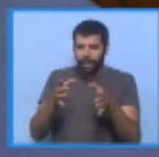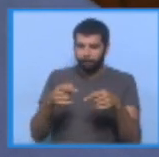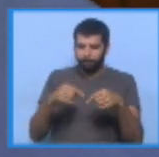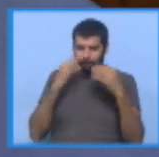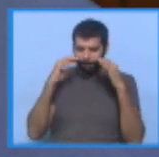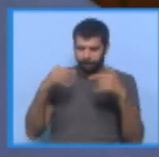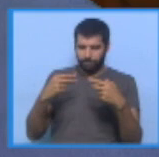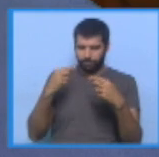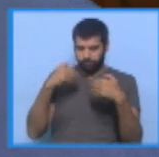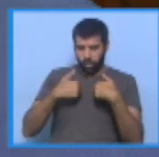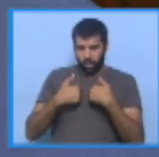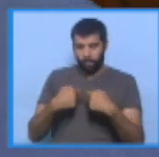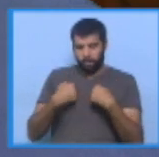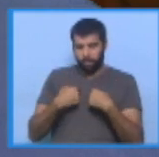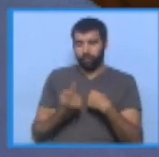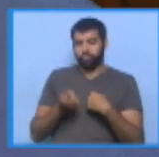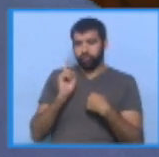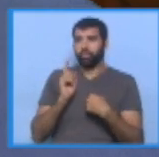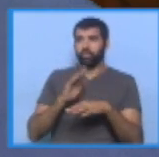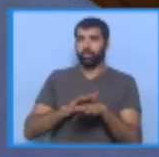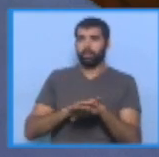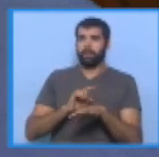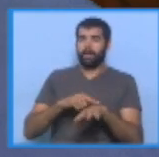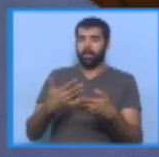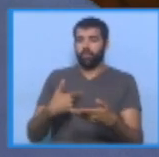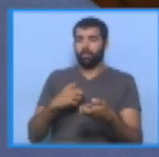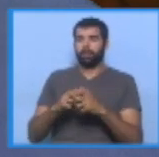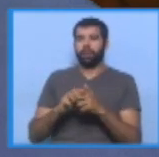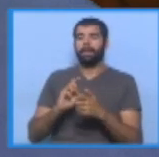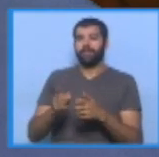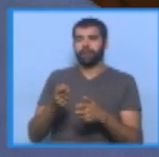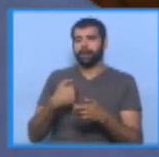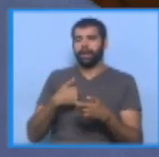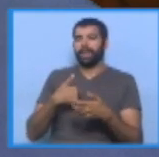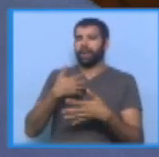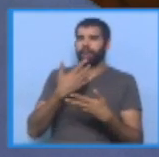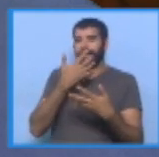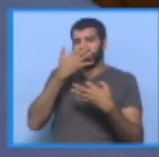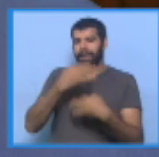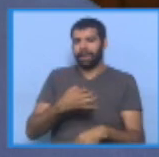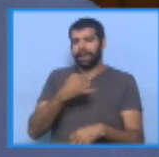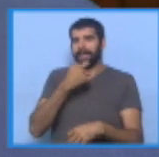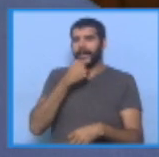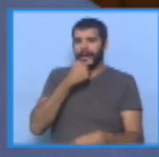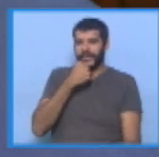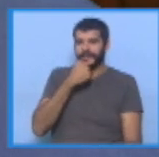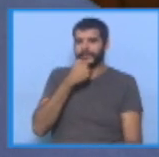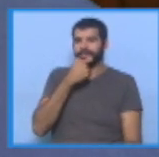Porque hoje o problema já não é a crença sem pertença, é a crença em